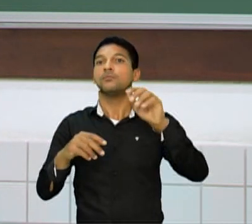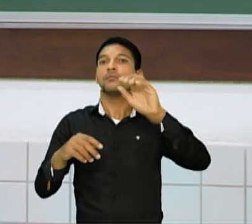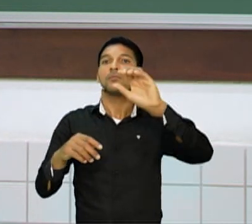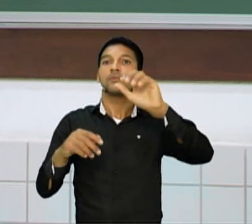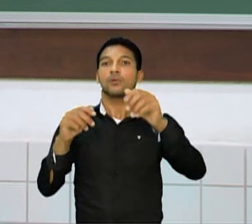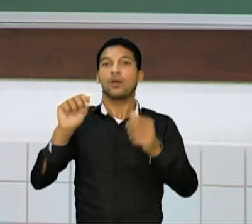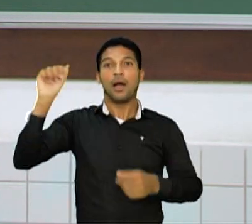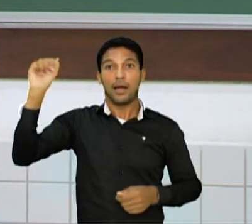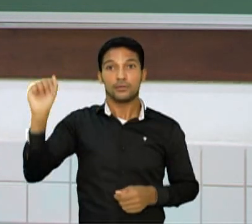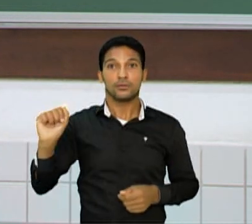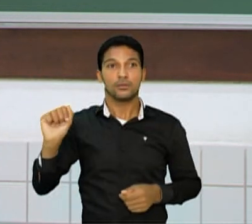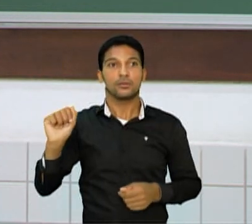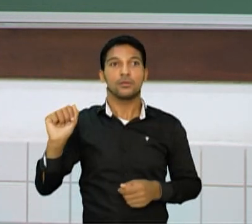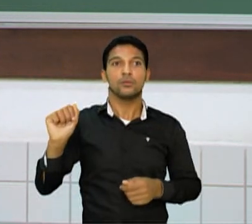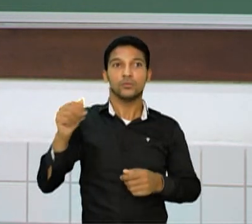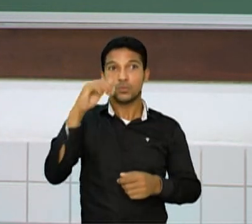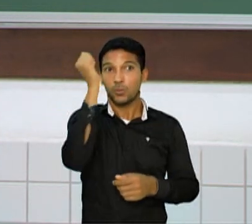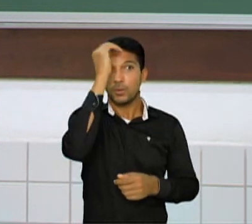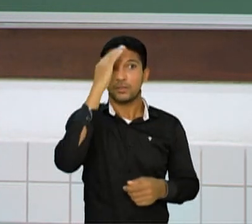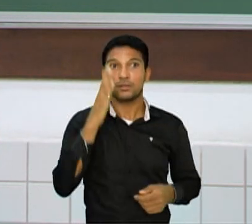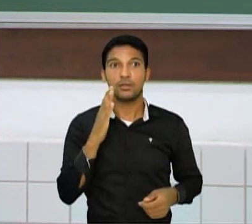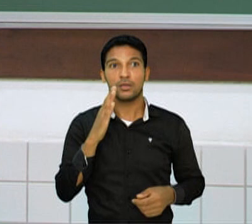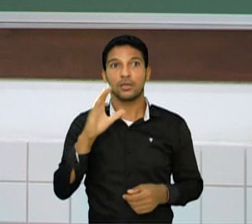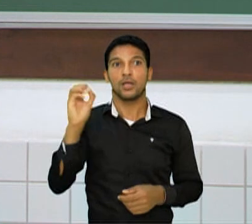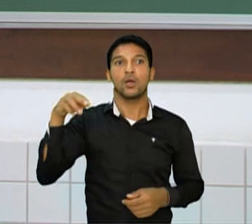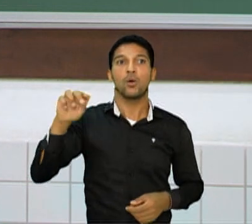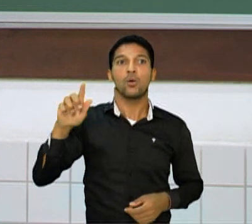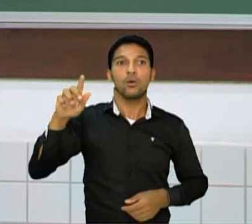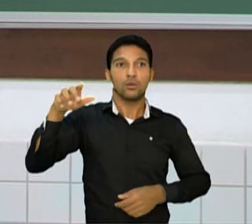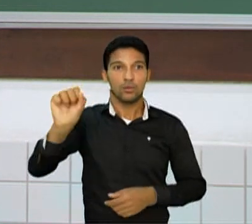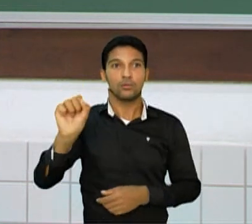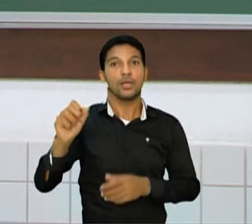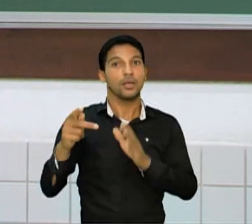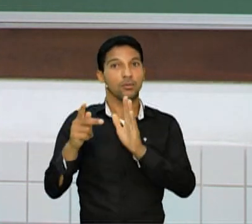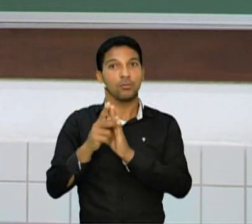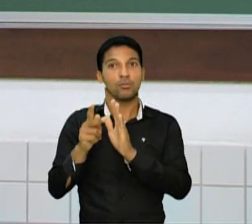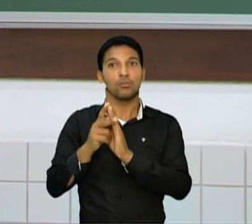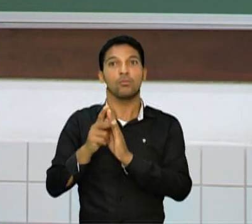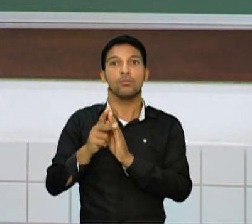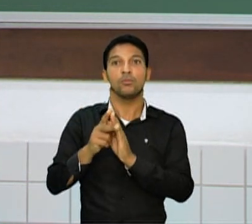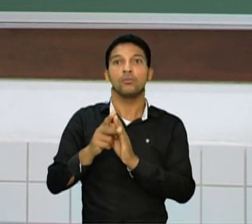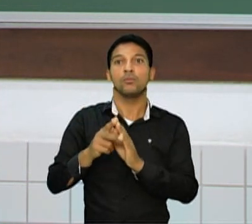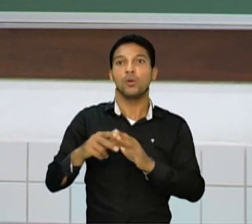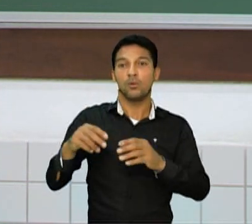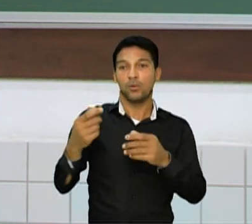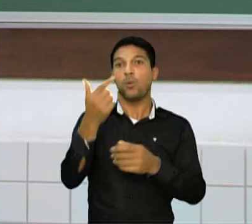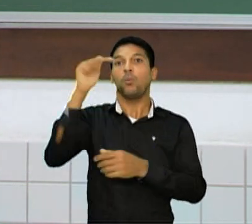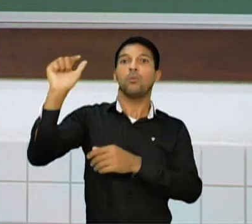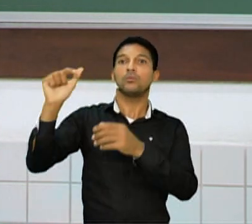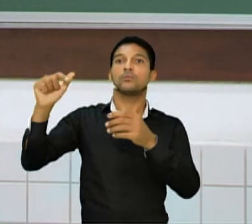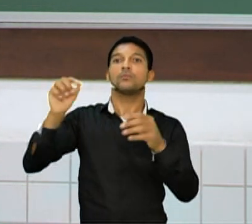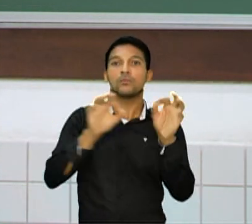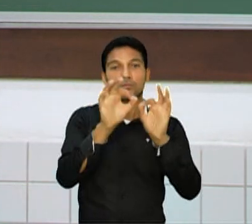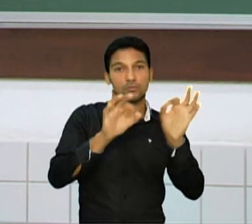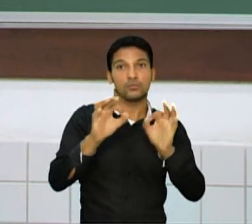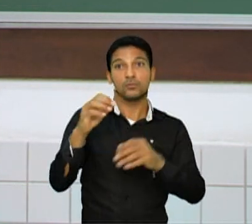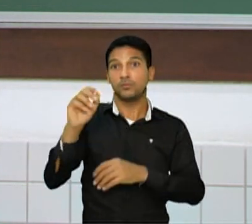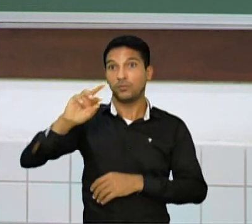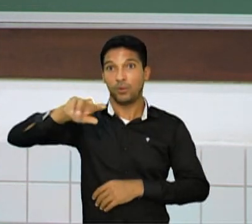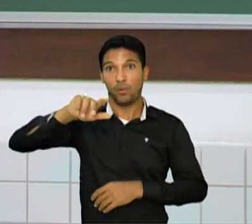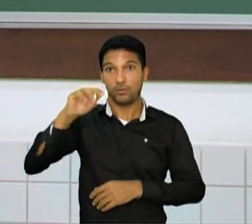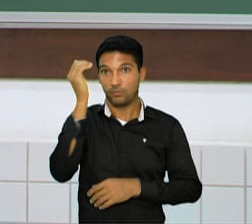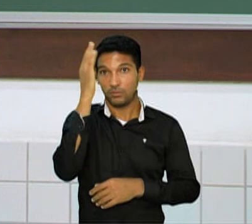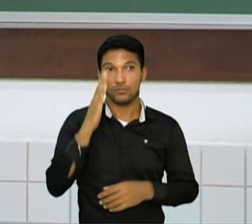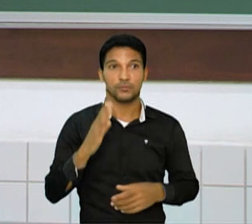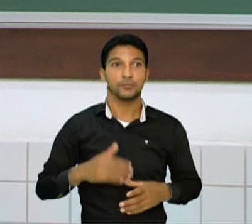organiza e até fiscaliza as organizações não governamentais no Brasil. O Fundo Monetário Internacional é um banco,